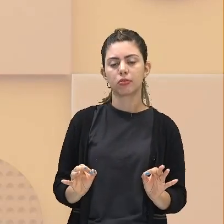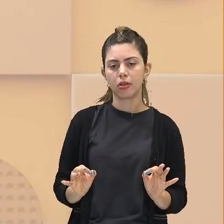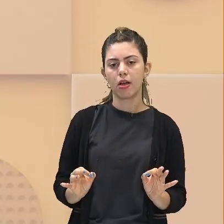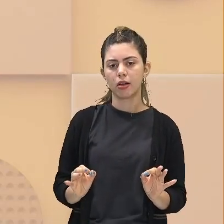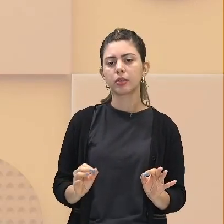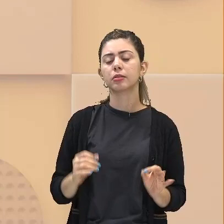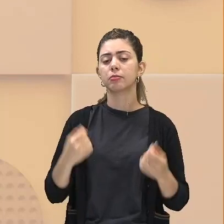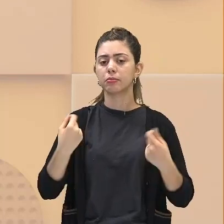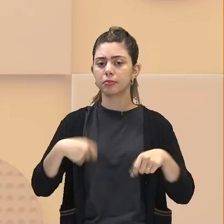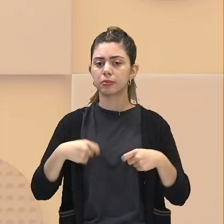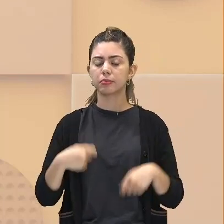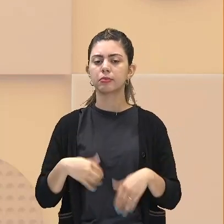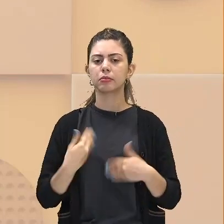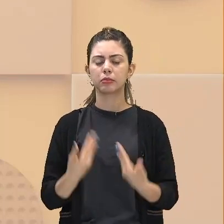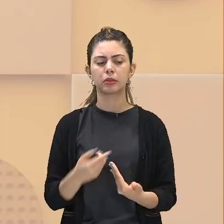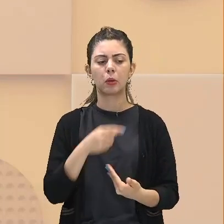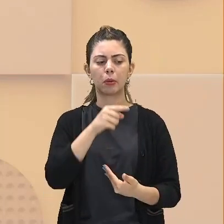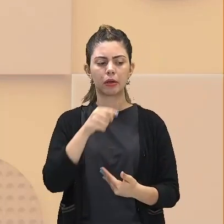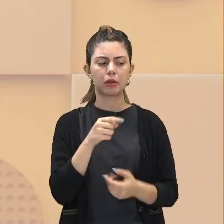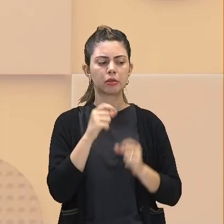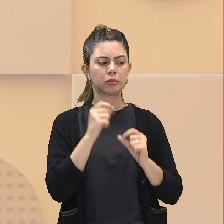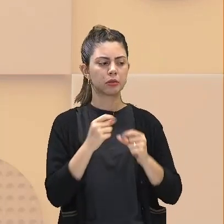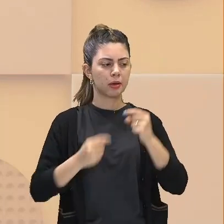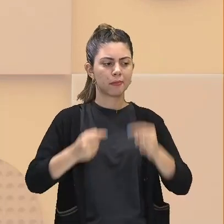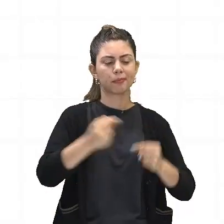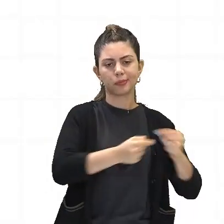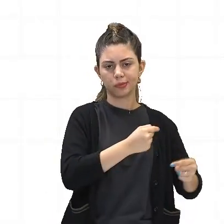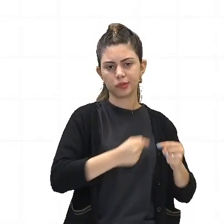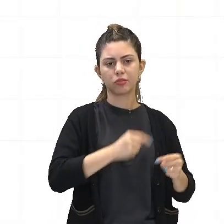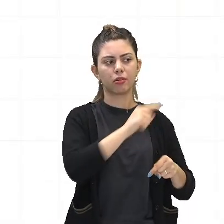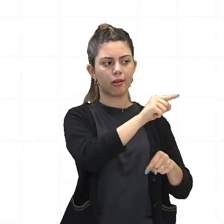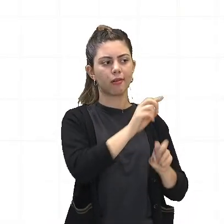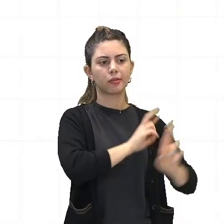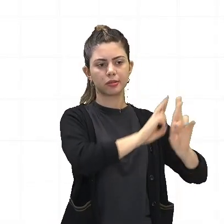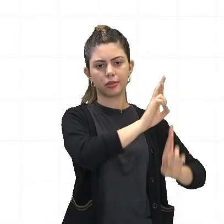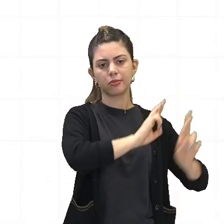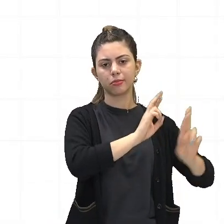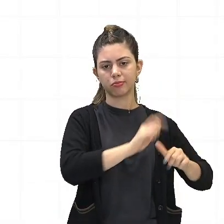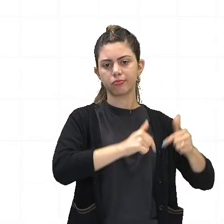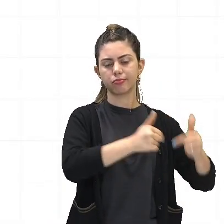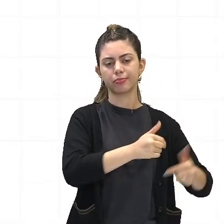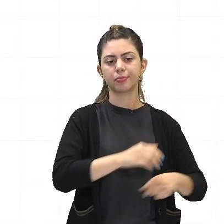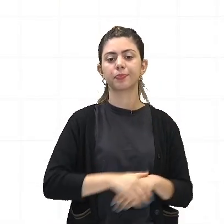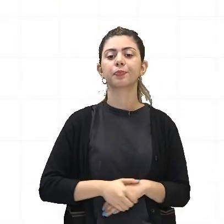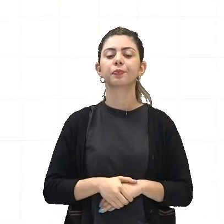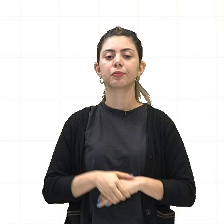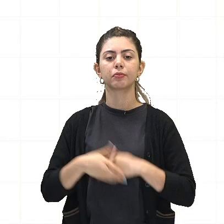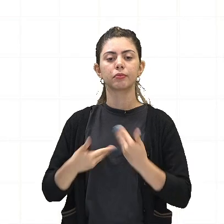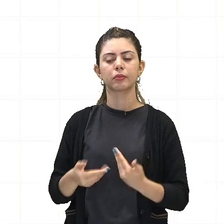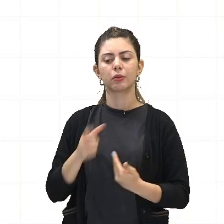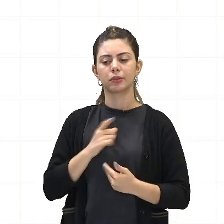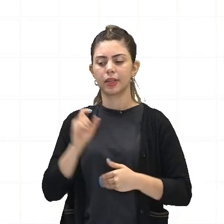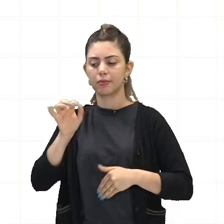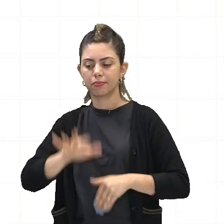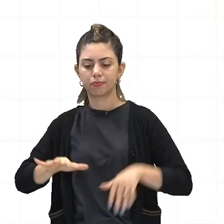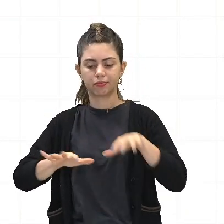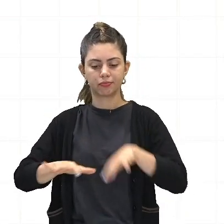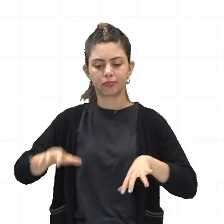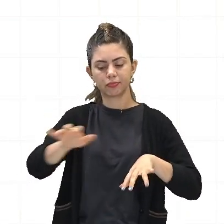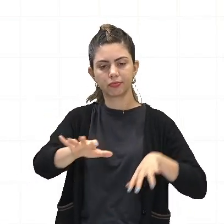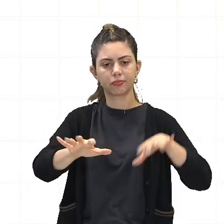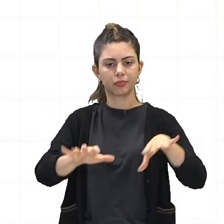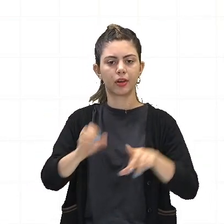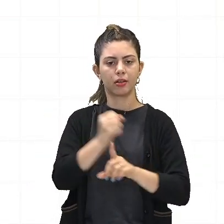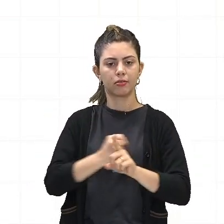a corrupção, práticas que eles não vão concordar. Então, eles vão passar